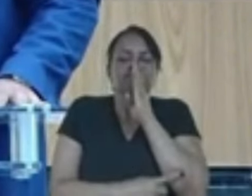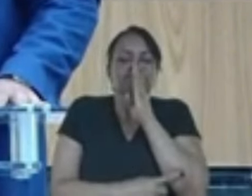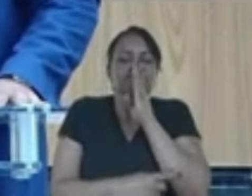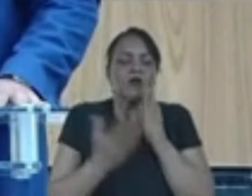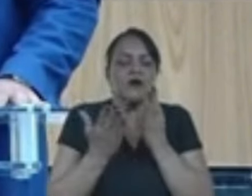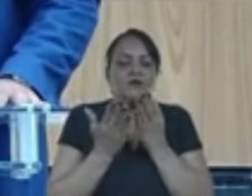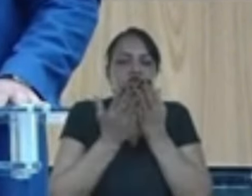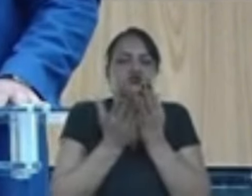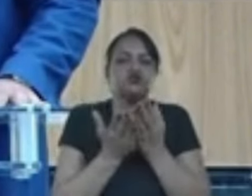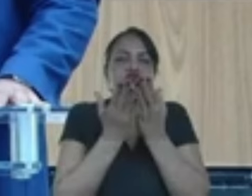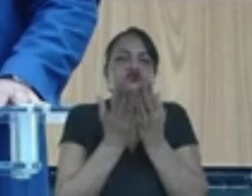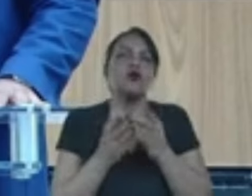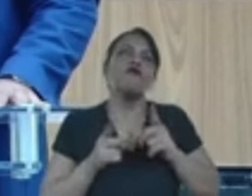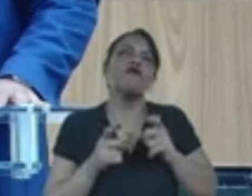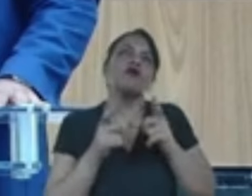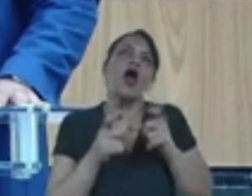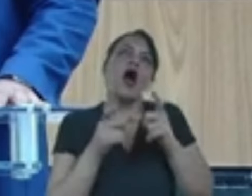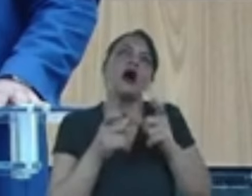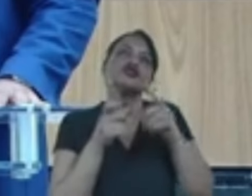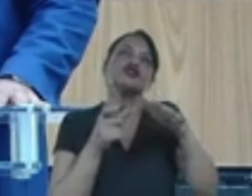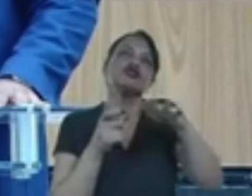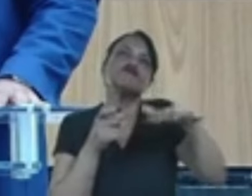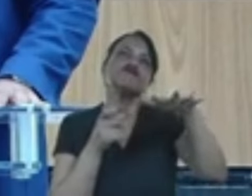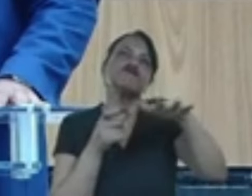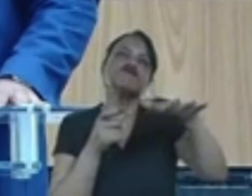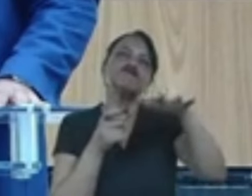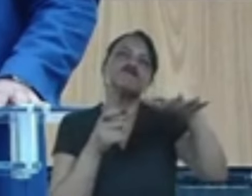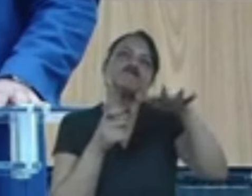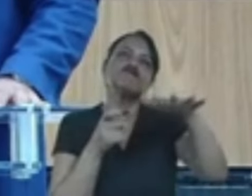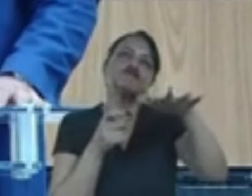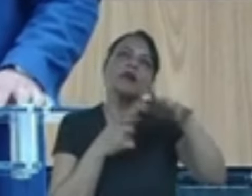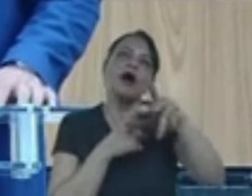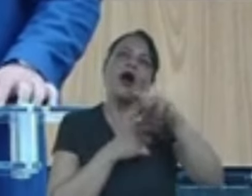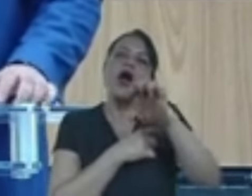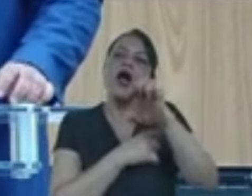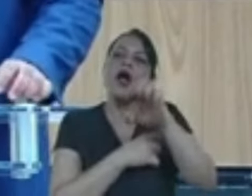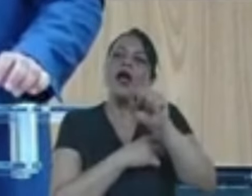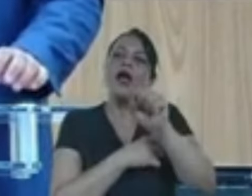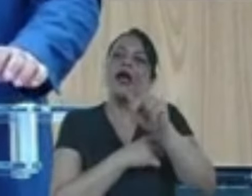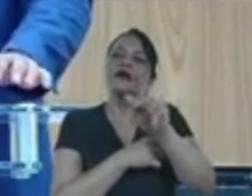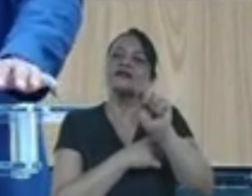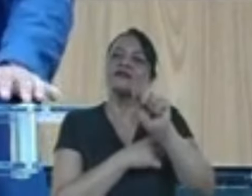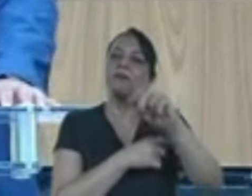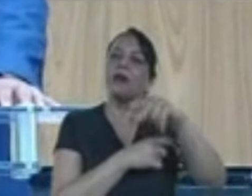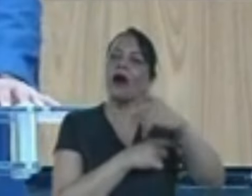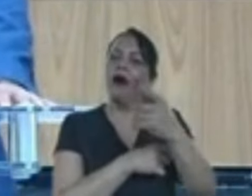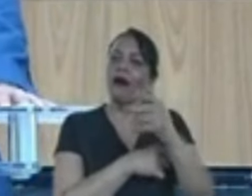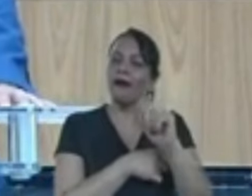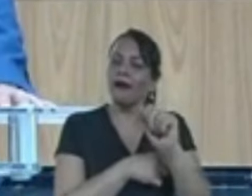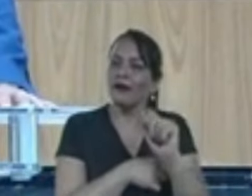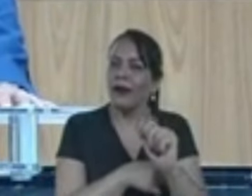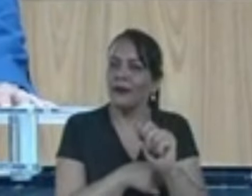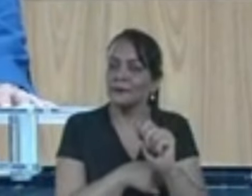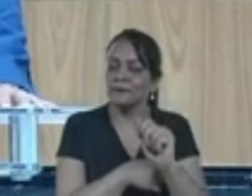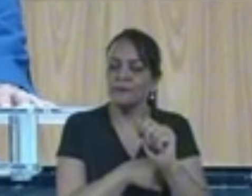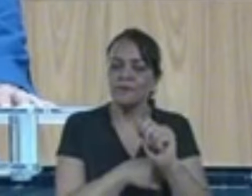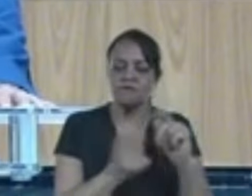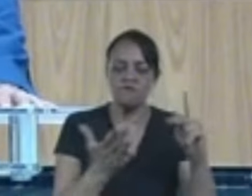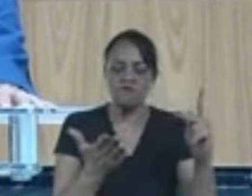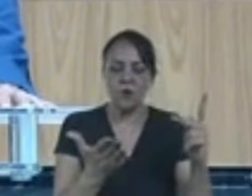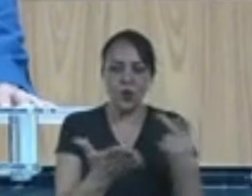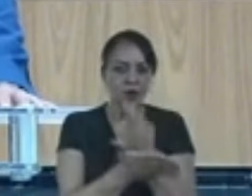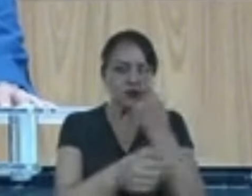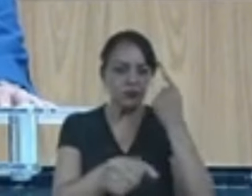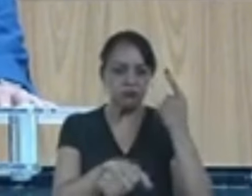viajando para a Espanha, e de repente aconteceu um temporal violento.